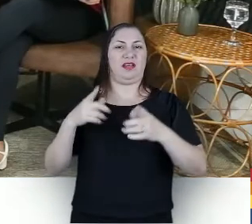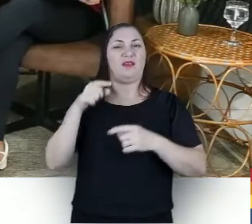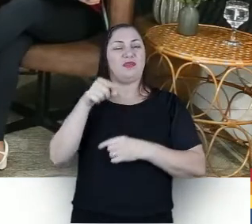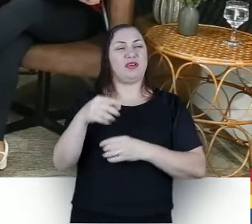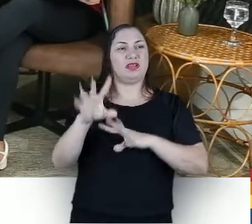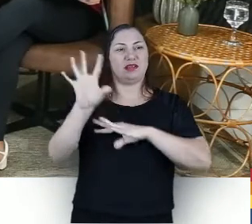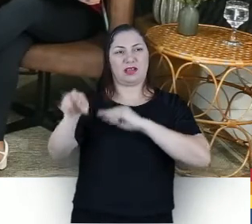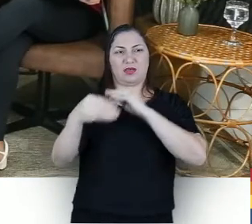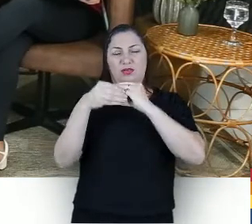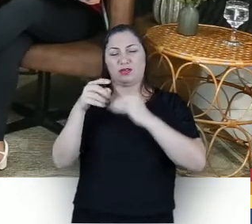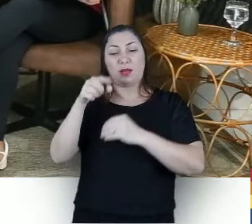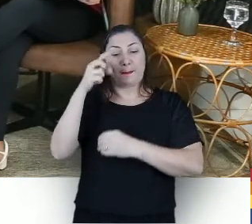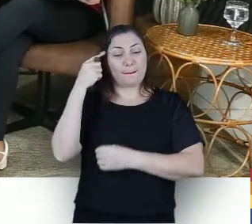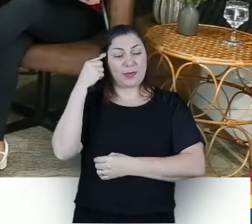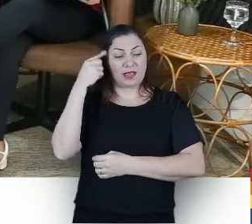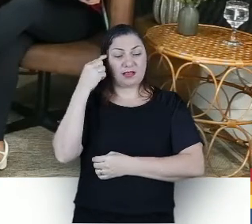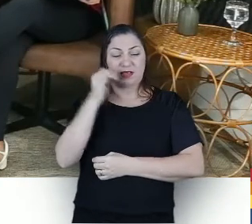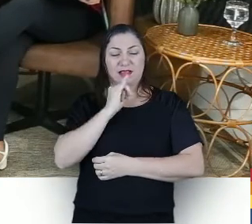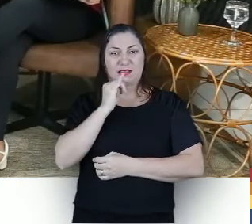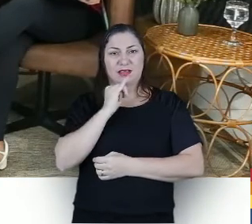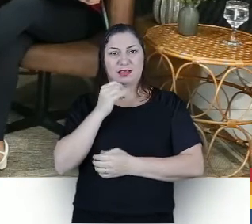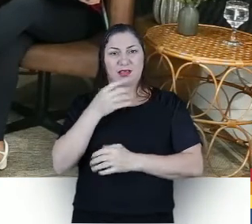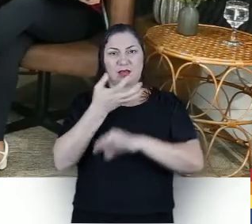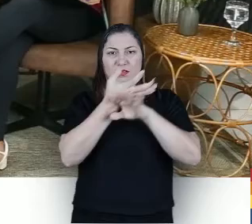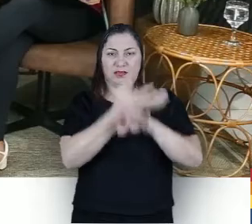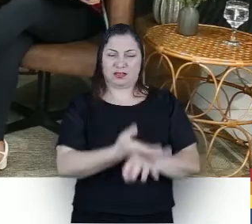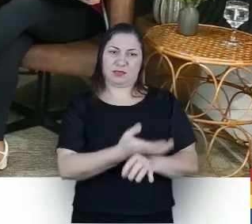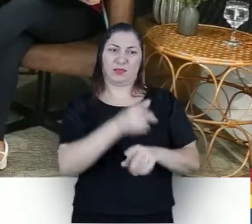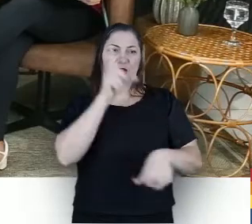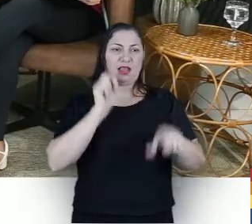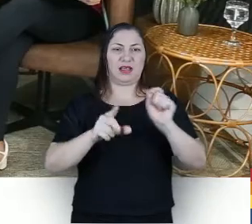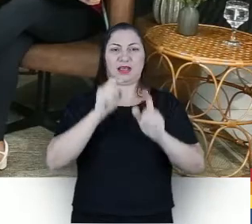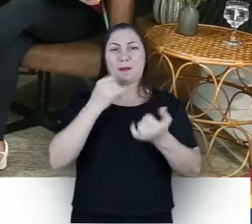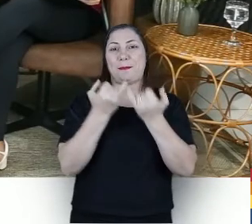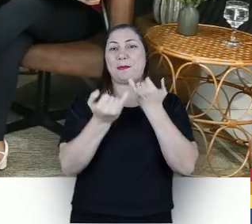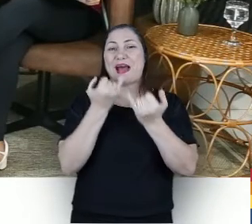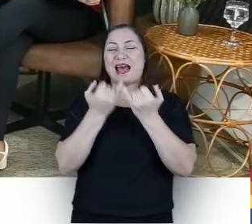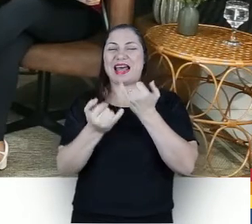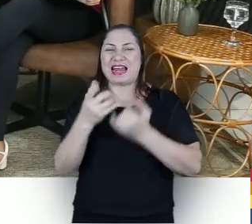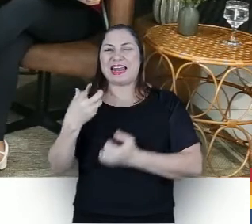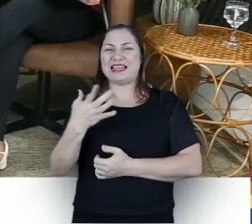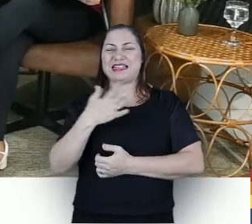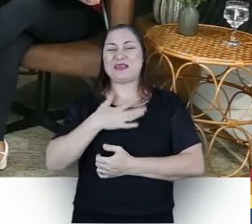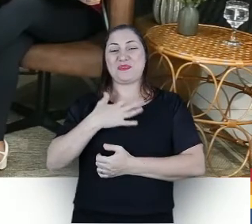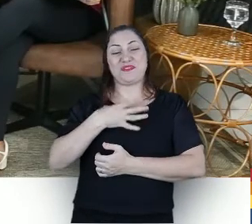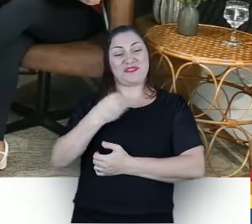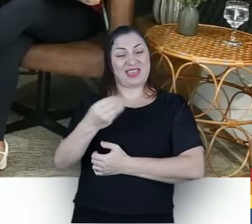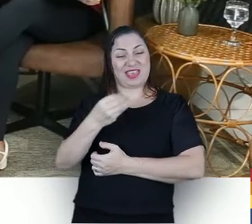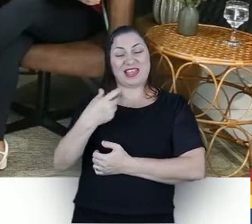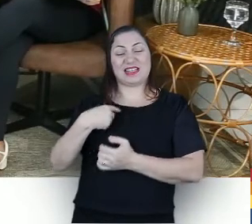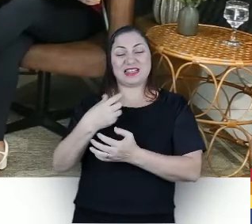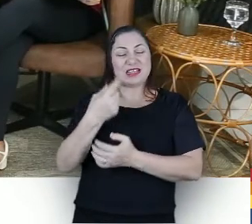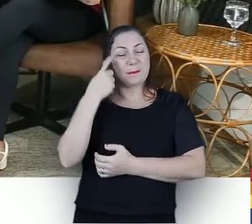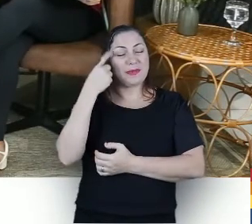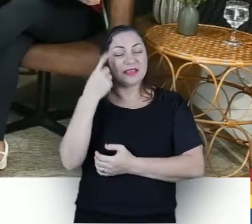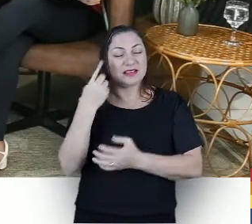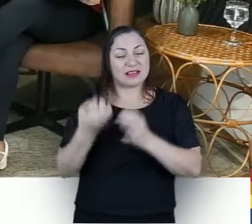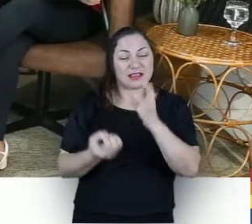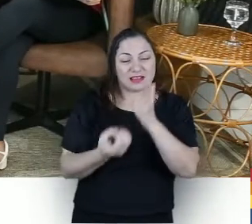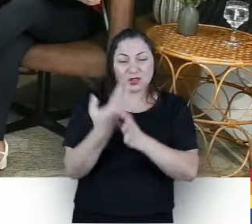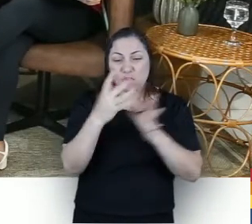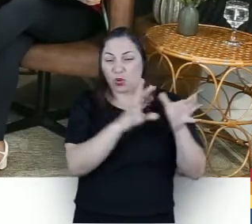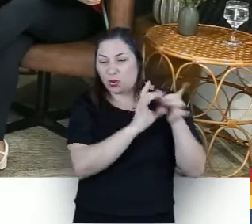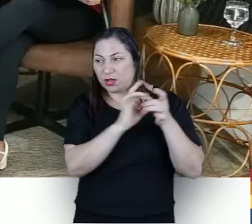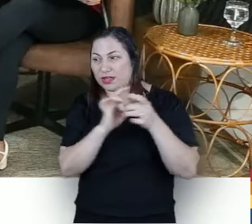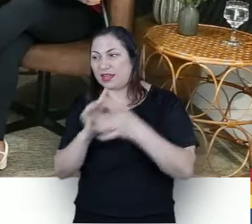Então, acho que é isso, é pensar que é desafiador, mas ao mesmo tempo engrandece, né? Porque você